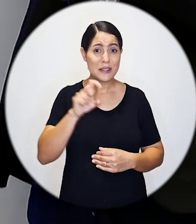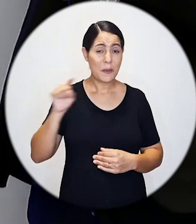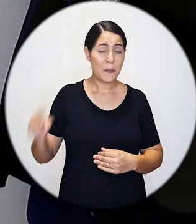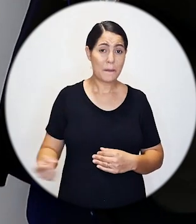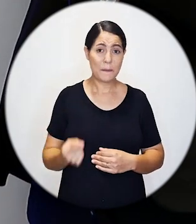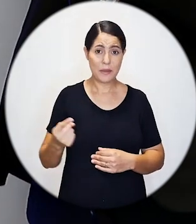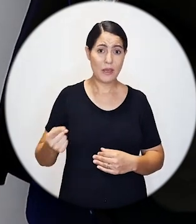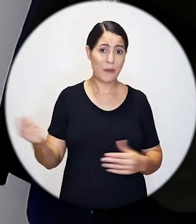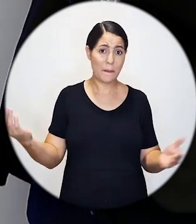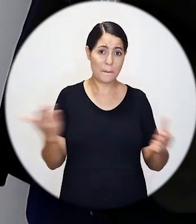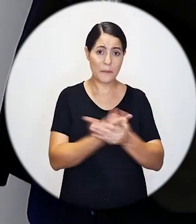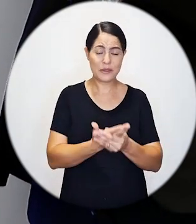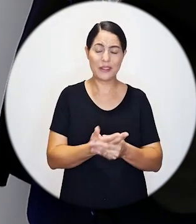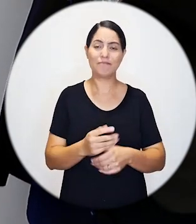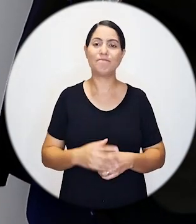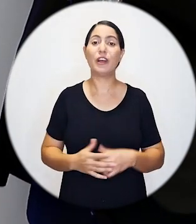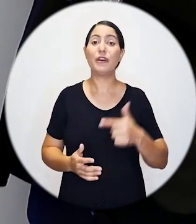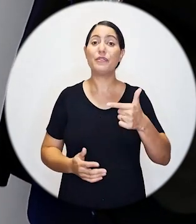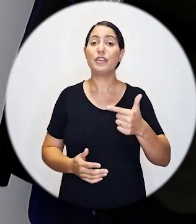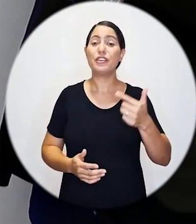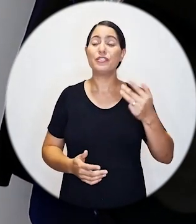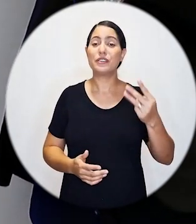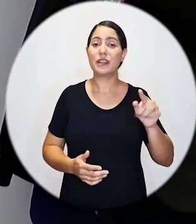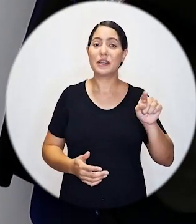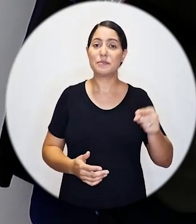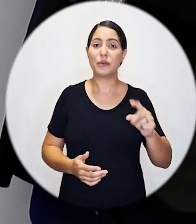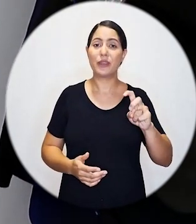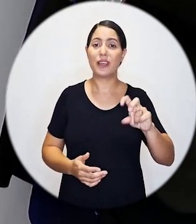25 mil processos que eu julguei, em